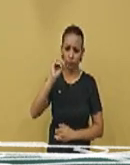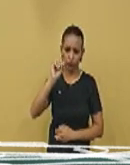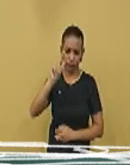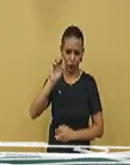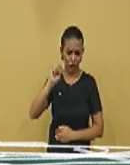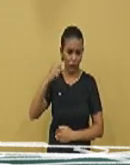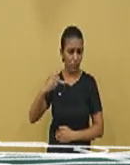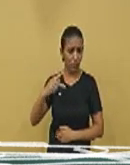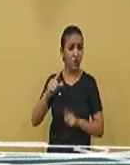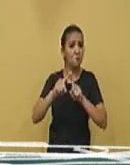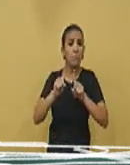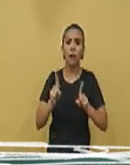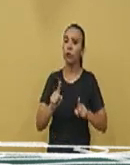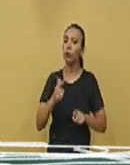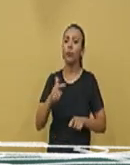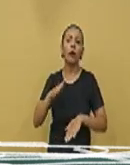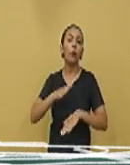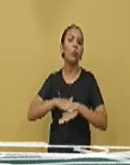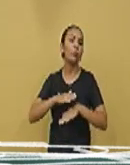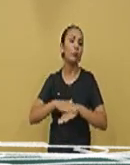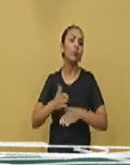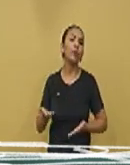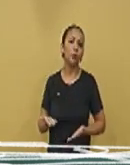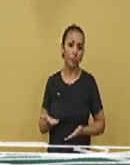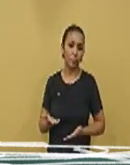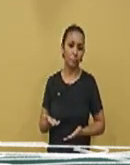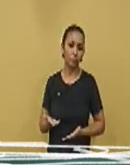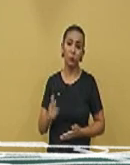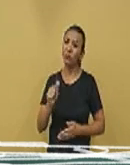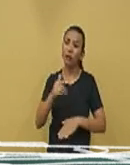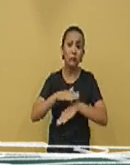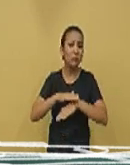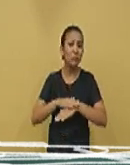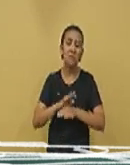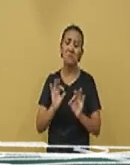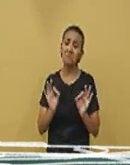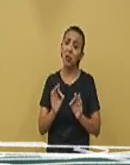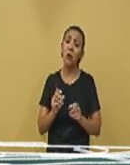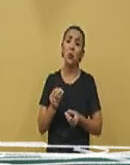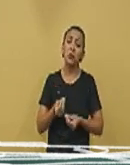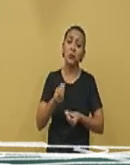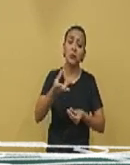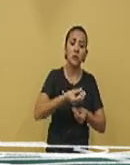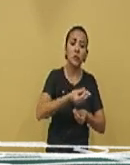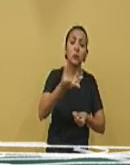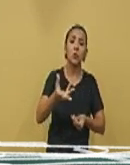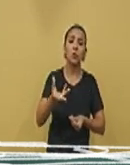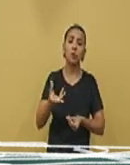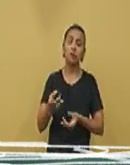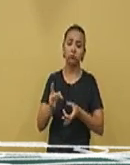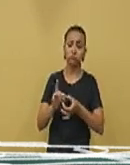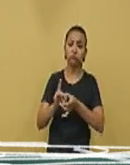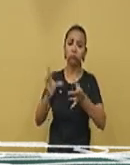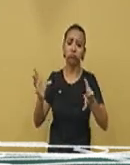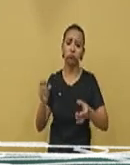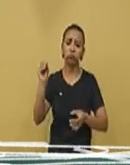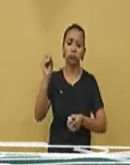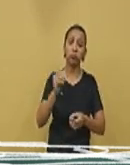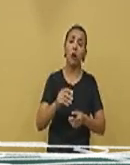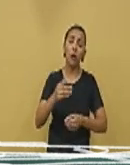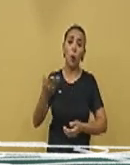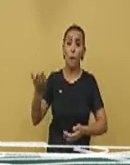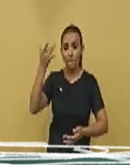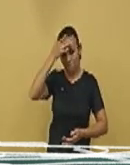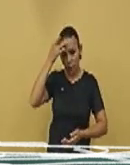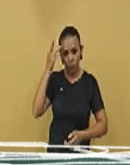a pró-reitoria ela não tem autonomia, mesmo sendo a sua atribuição, de distribuir equitativamente os servidores novos